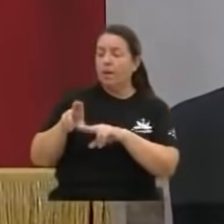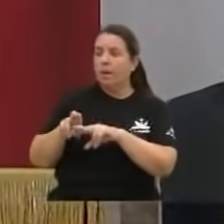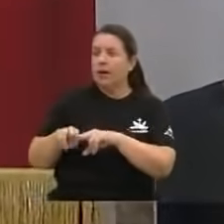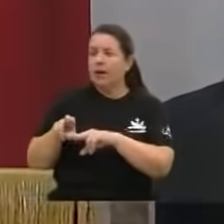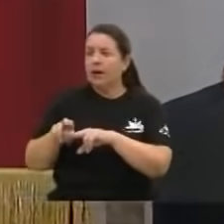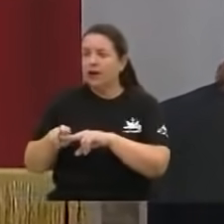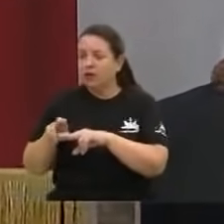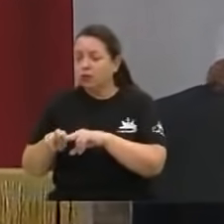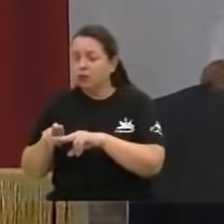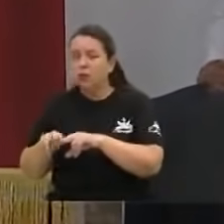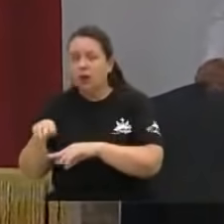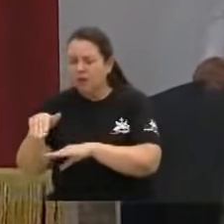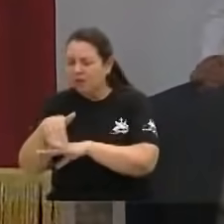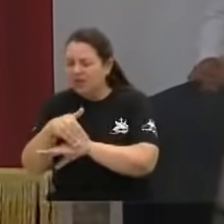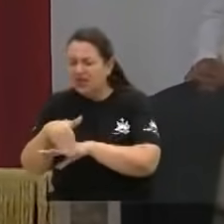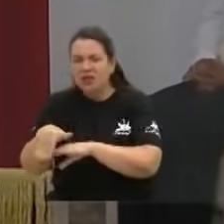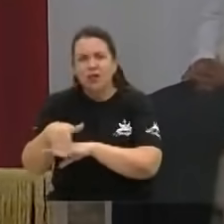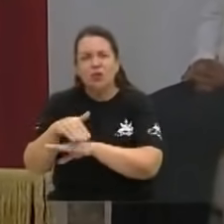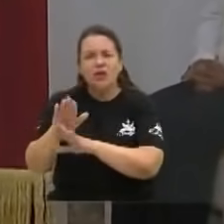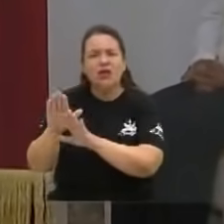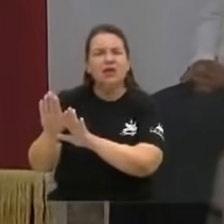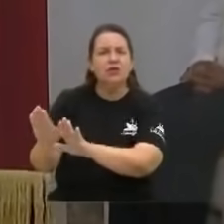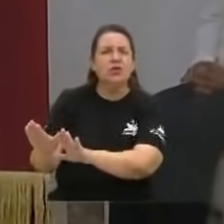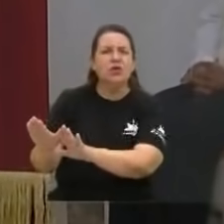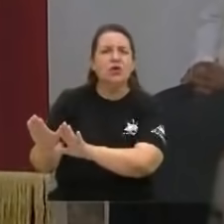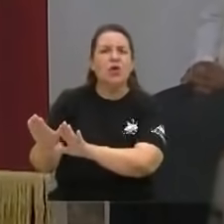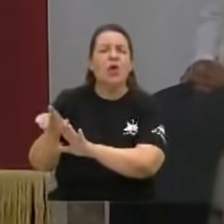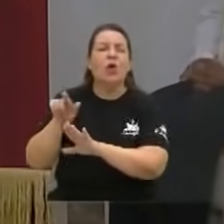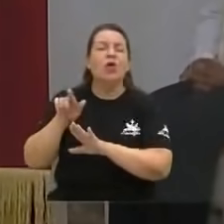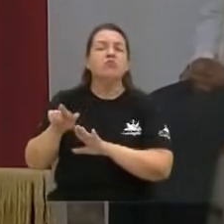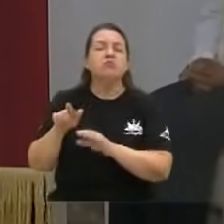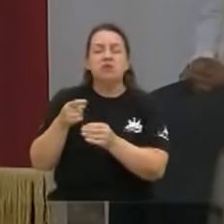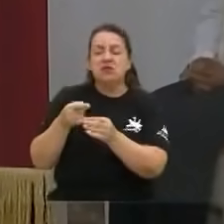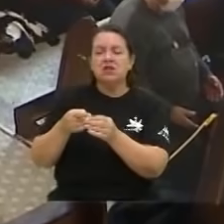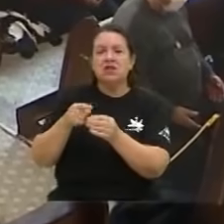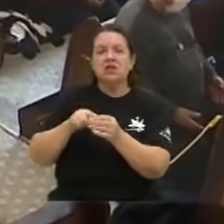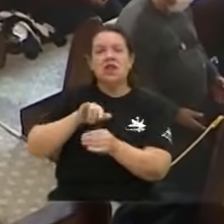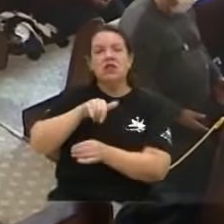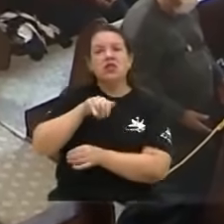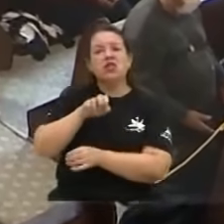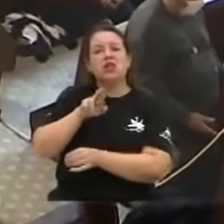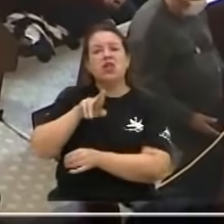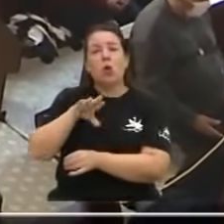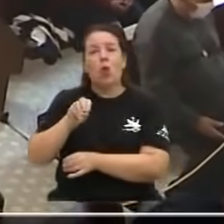sentado à beira do caminho em Jericó.